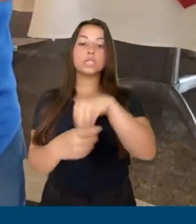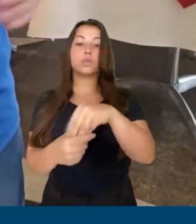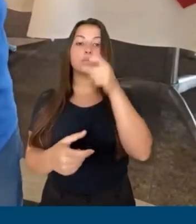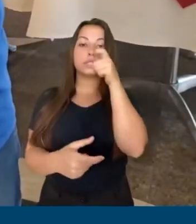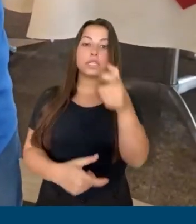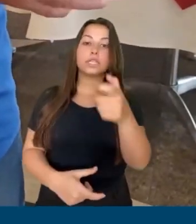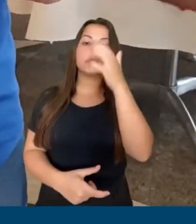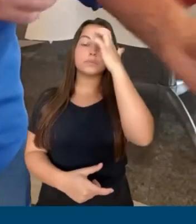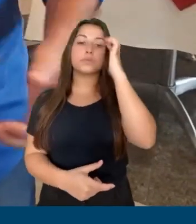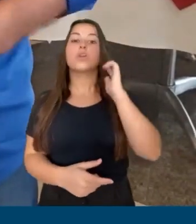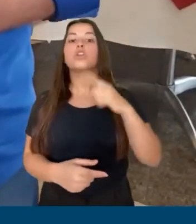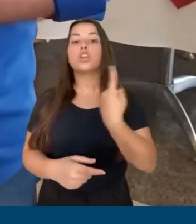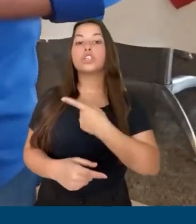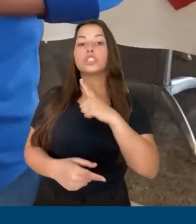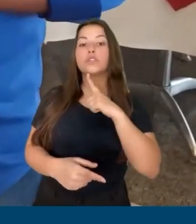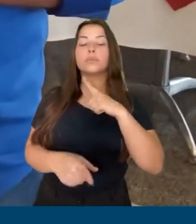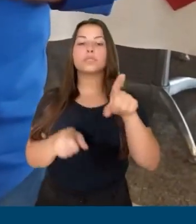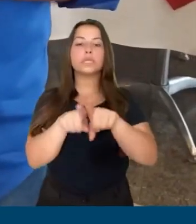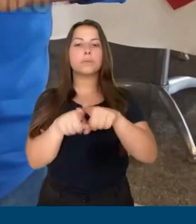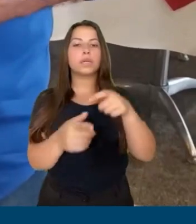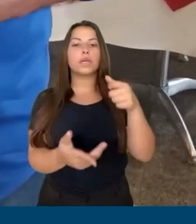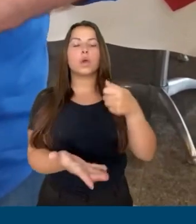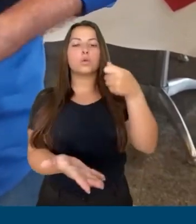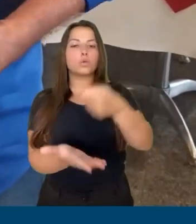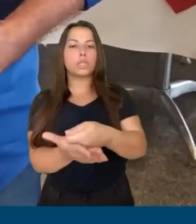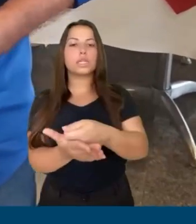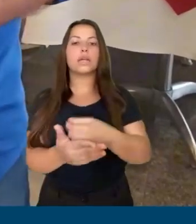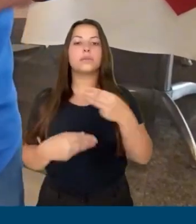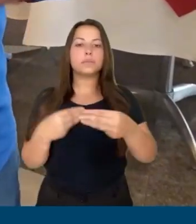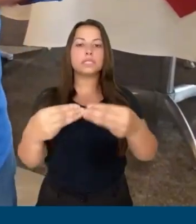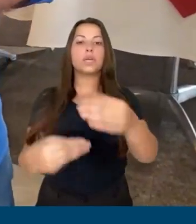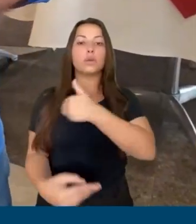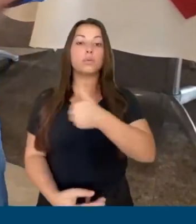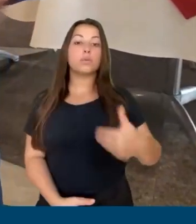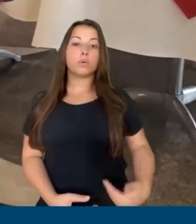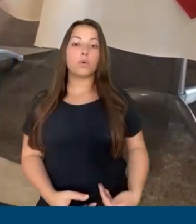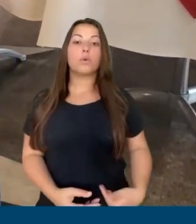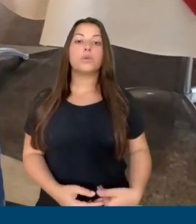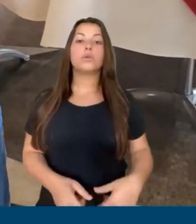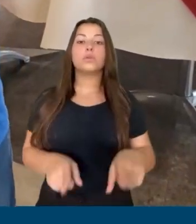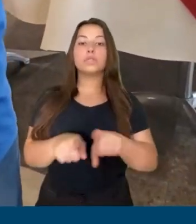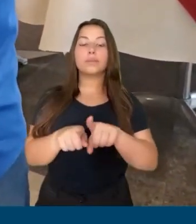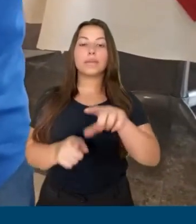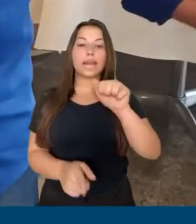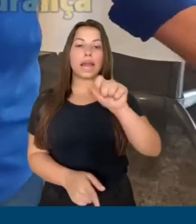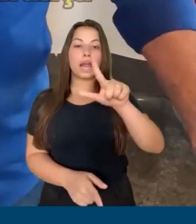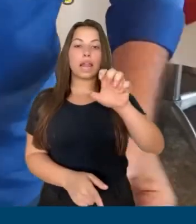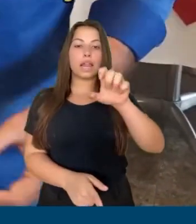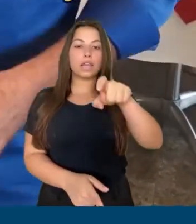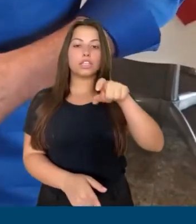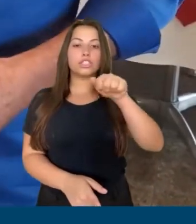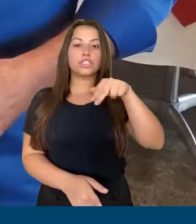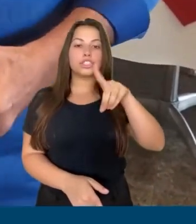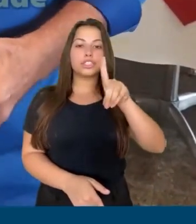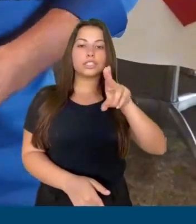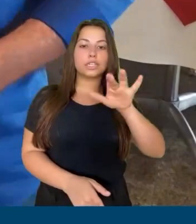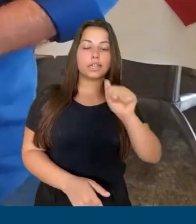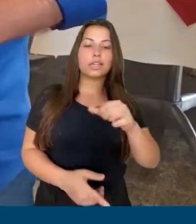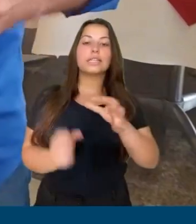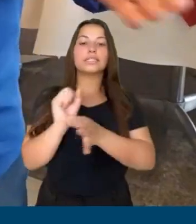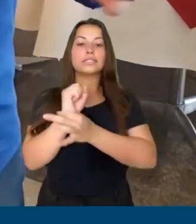interesses. Tivemos aqui outras autoridades, o Ministério Público, representado pela doutora Alexandra, a Secretaria de Segurança, a Secretaria